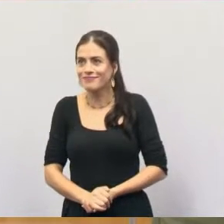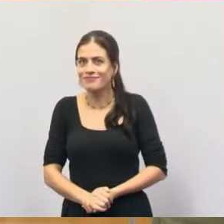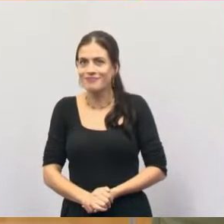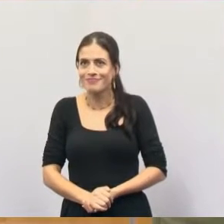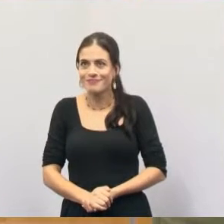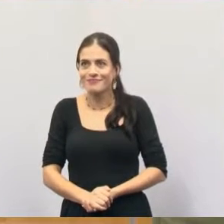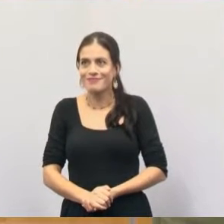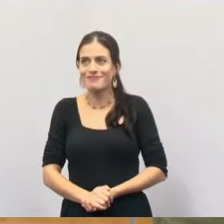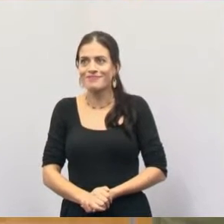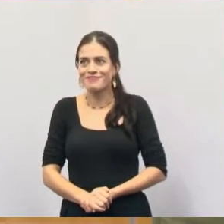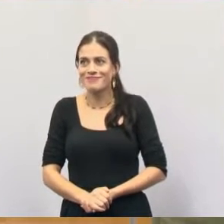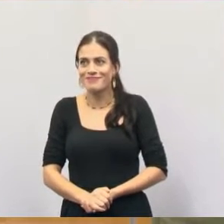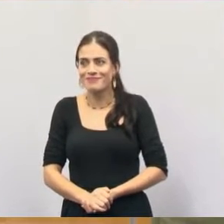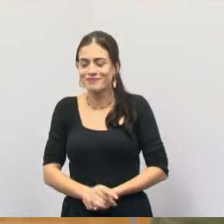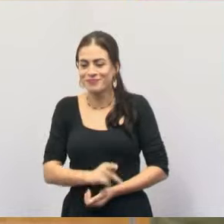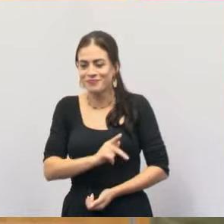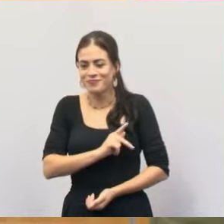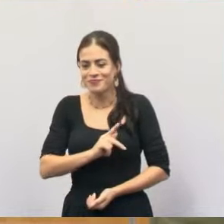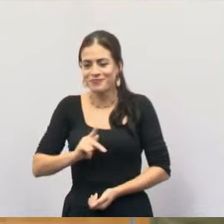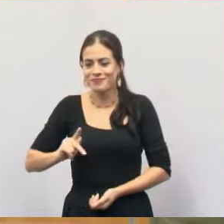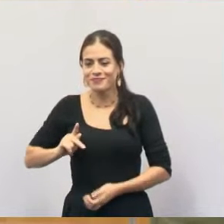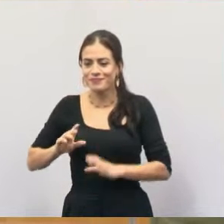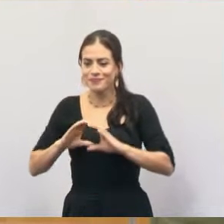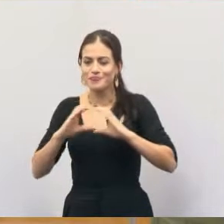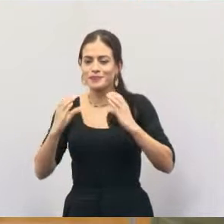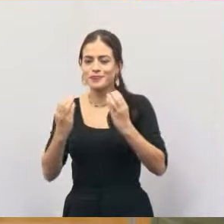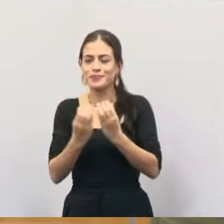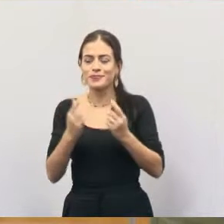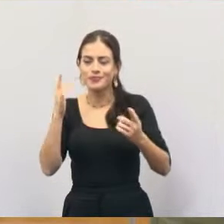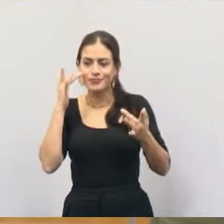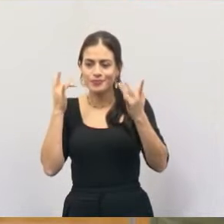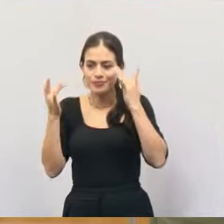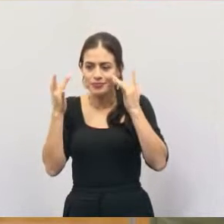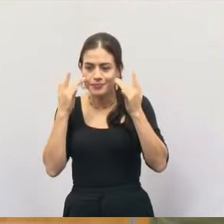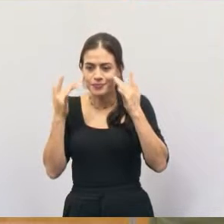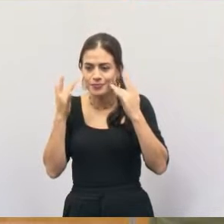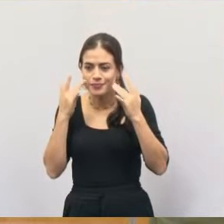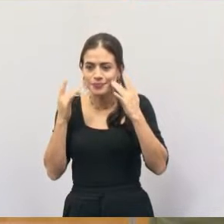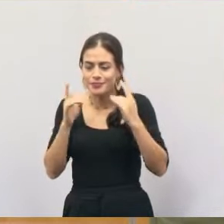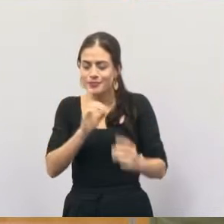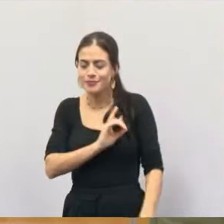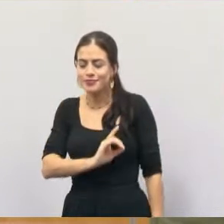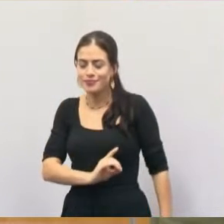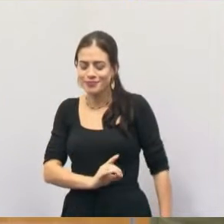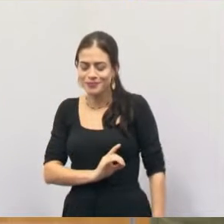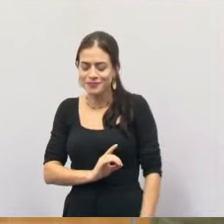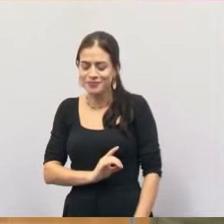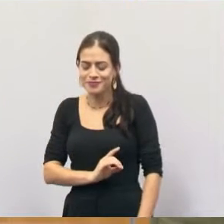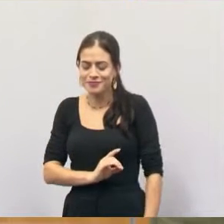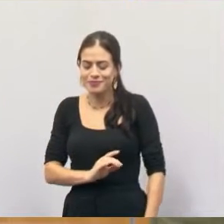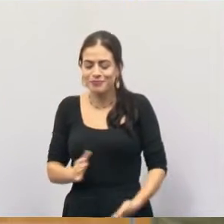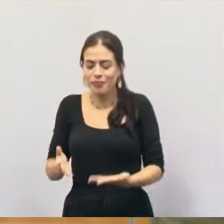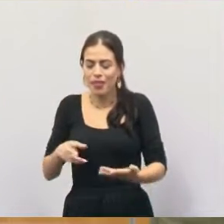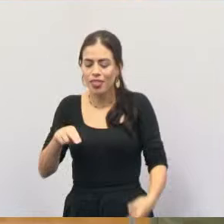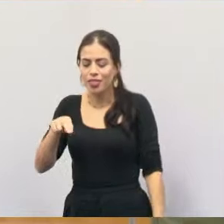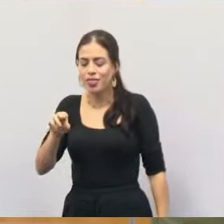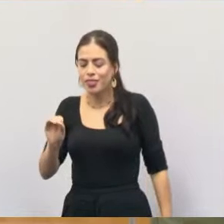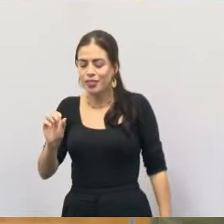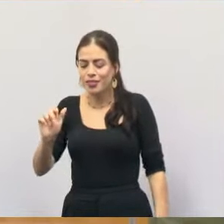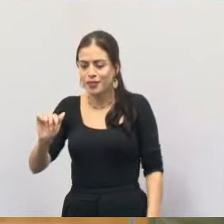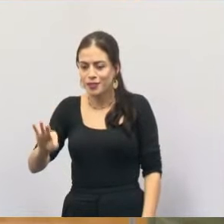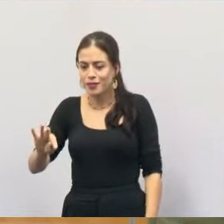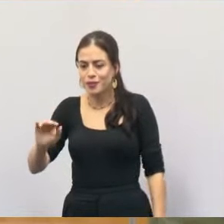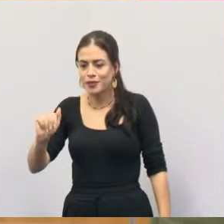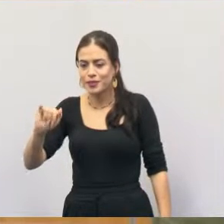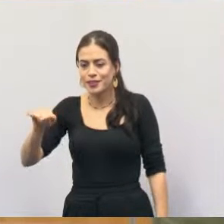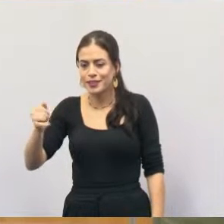o presidente da comissão de teatro, fui diretor-presidente do movimento chamado Notaja, fui um dos